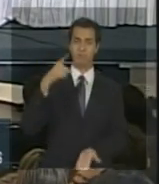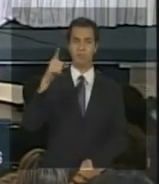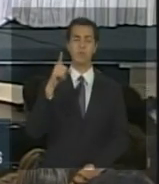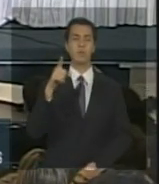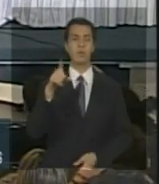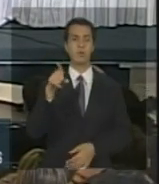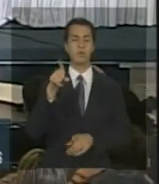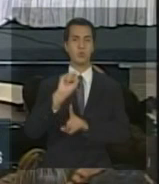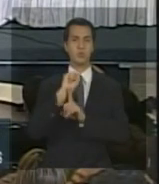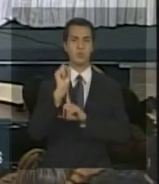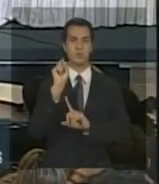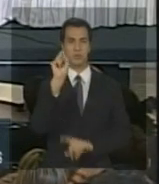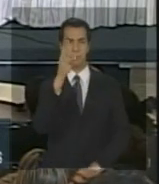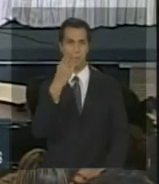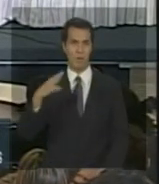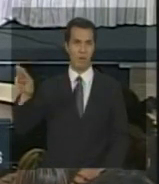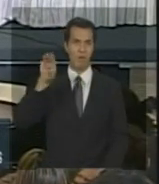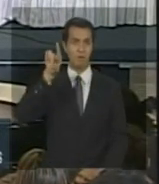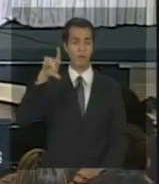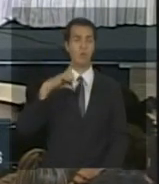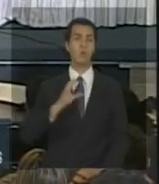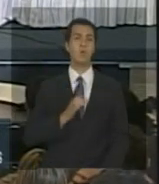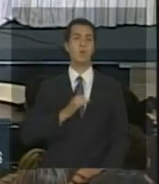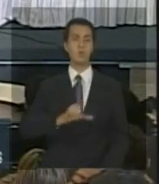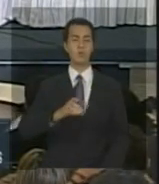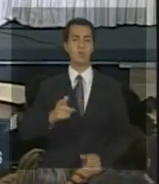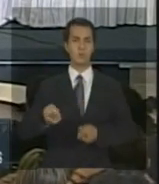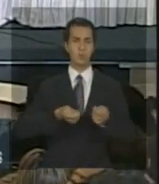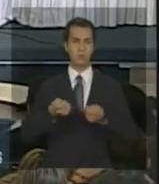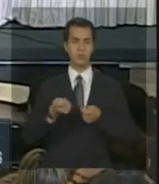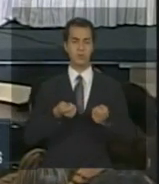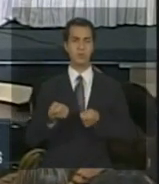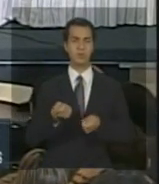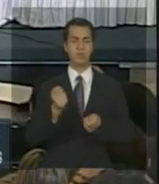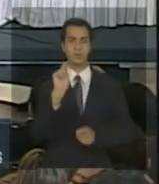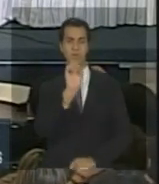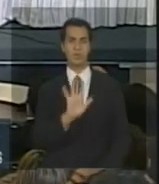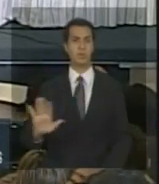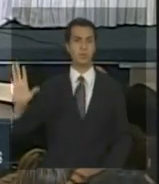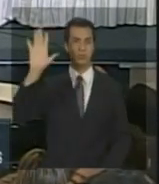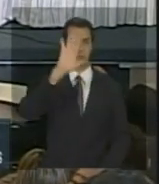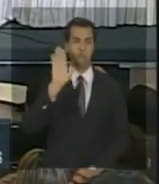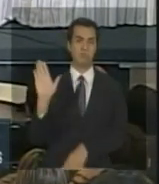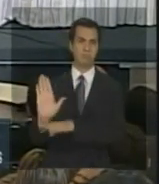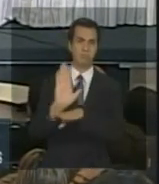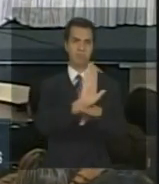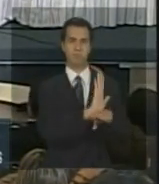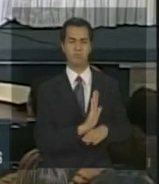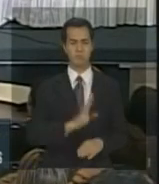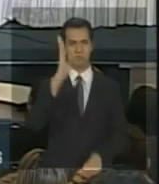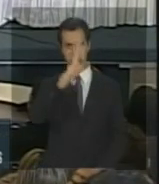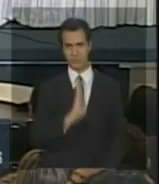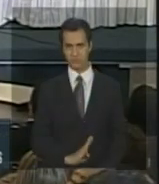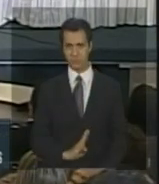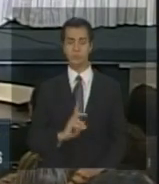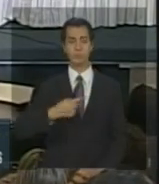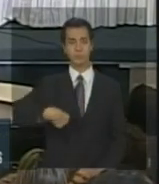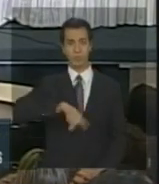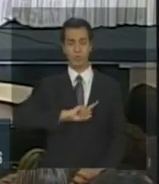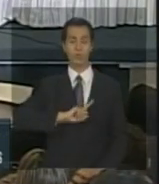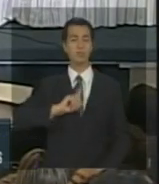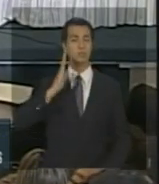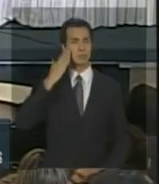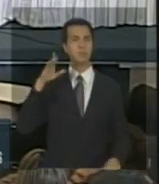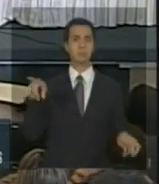programa no gerenciamento nacional para responder às necessidades nacionais. Mas nós sabemos que